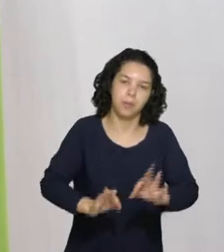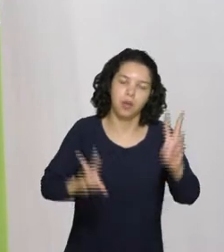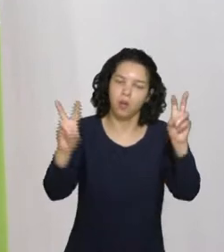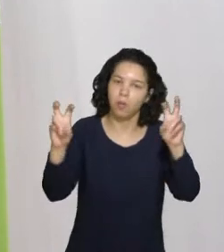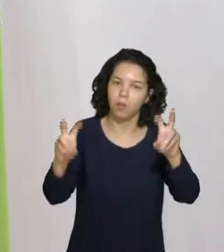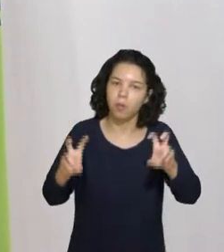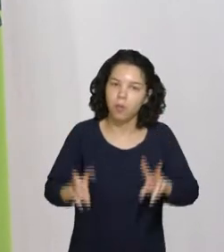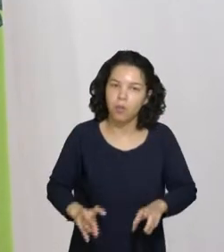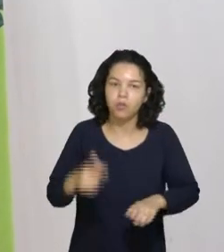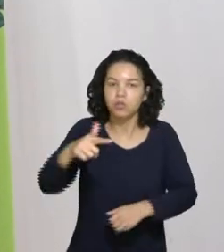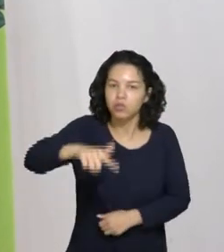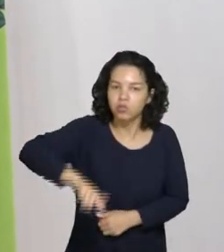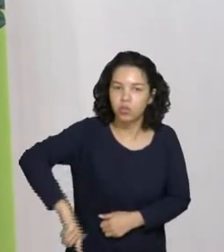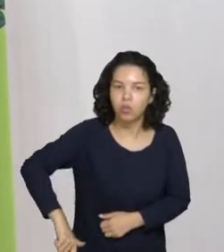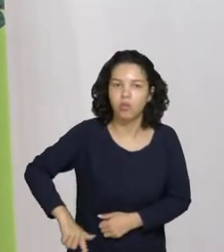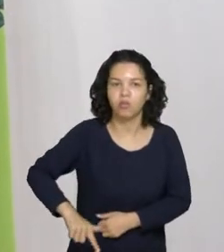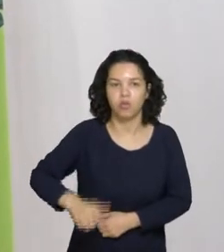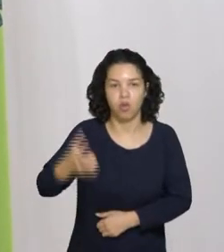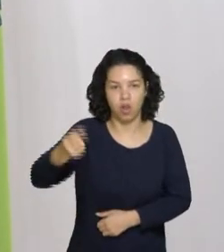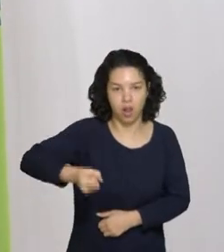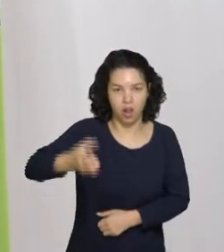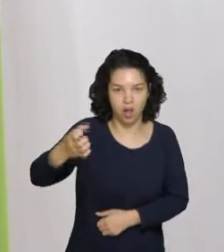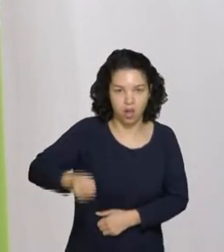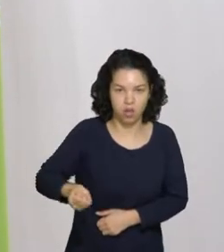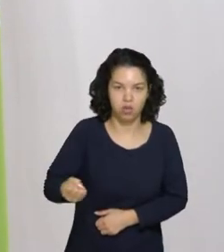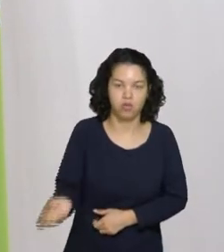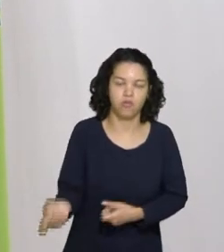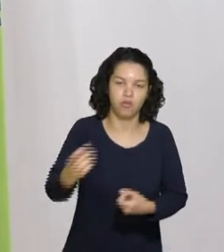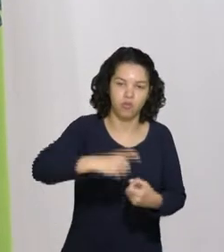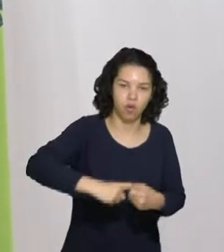né, ao colocar o leite na cesta básica,